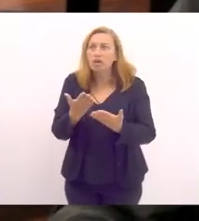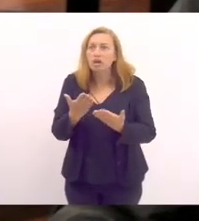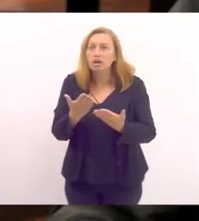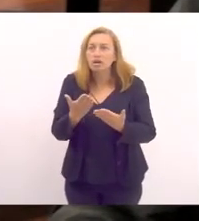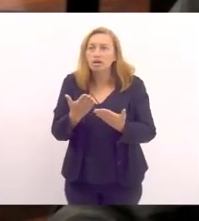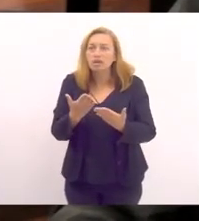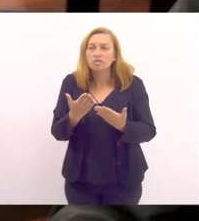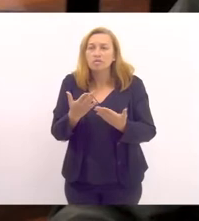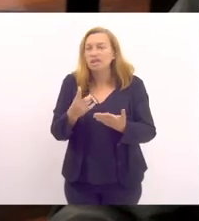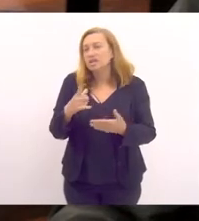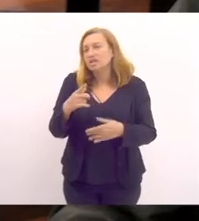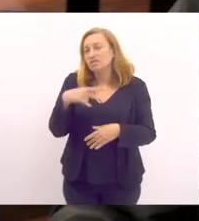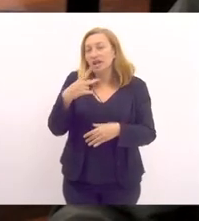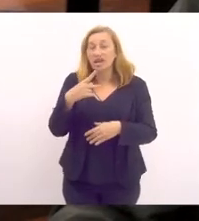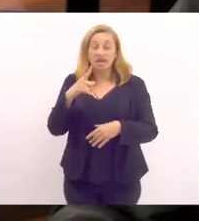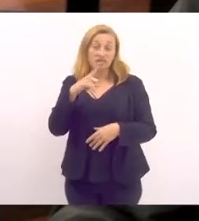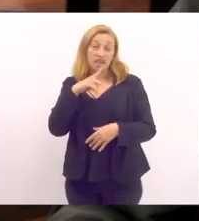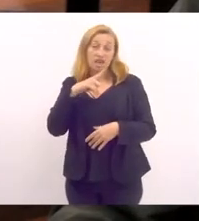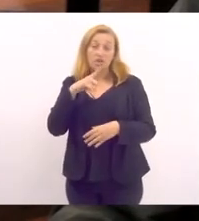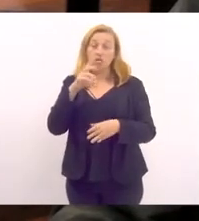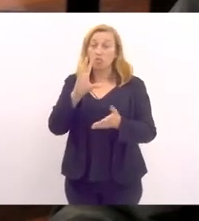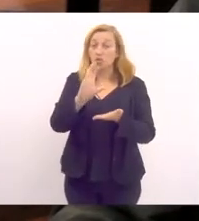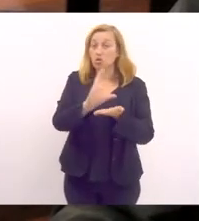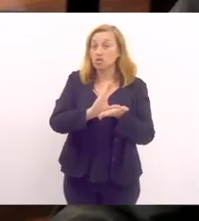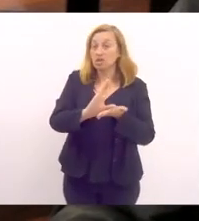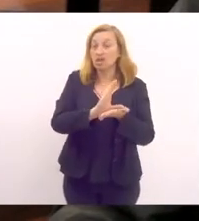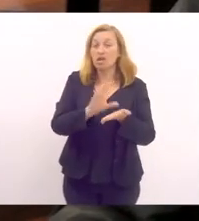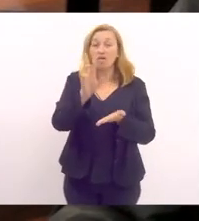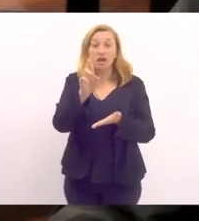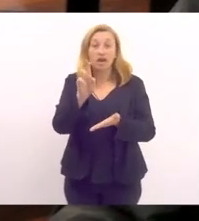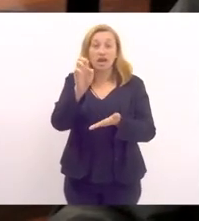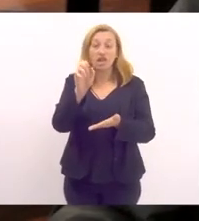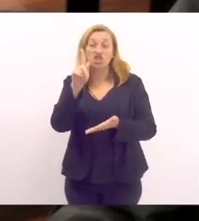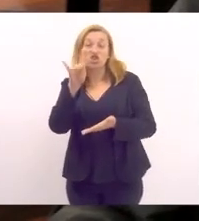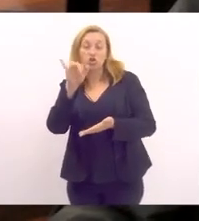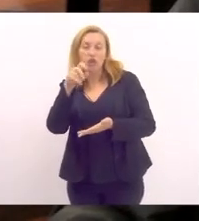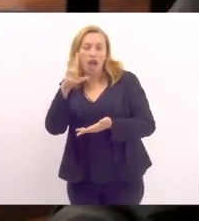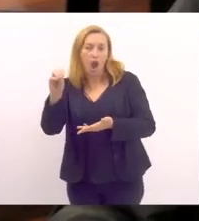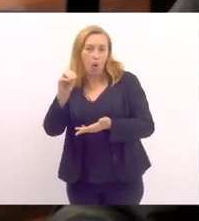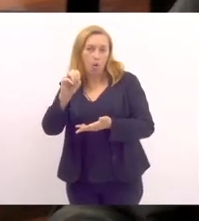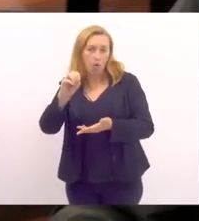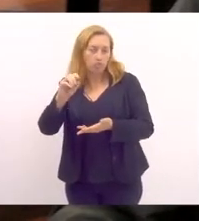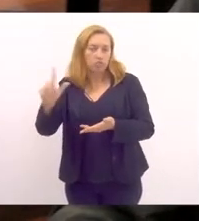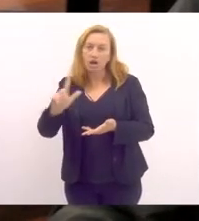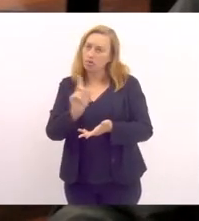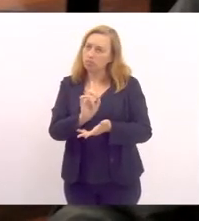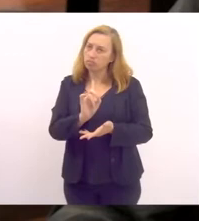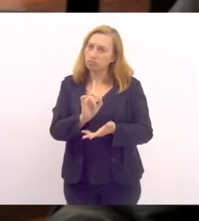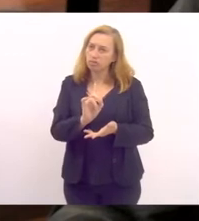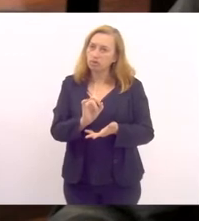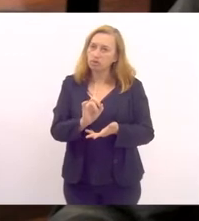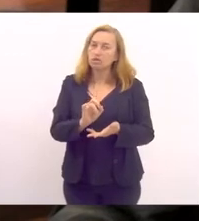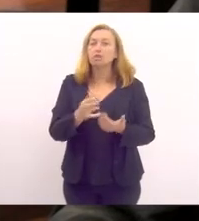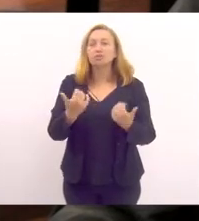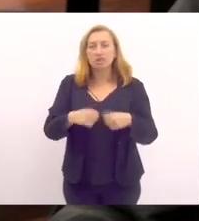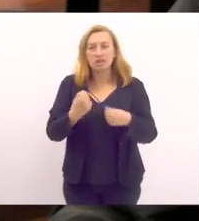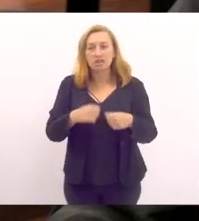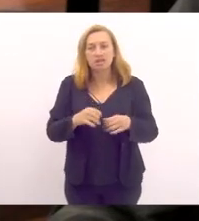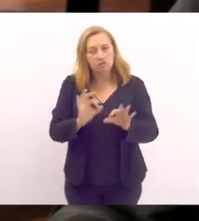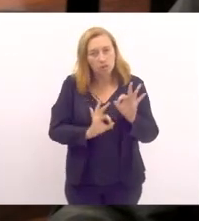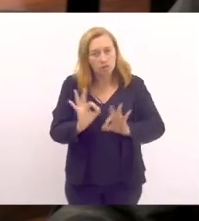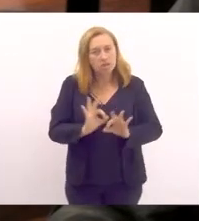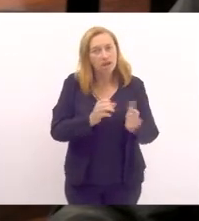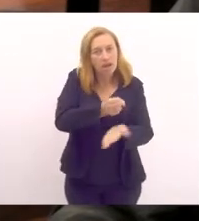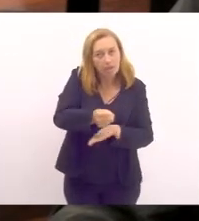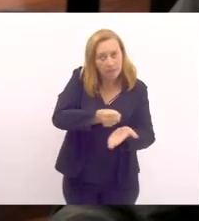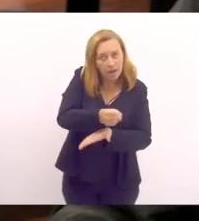dizer que é um conselho regional, é para ter esse espaço de diálogo. Senão, a gente não é ouvido em lugar nenhum. Então, a gente precisa organizar a